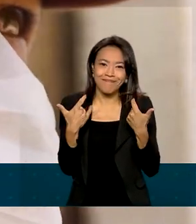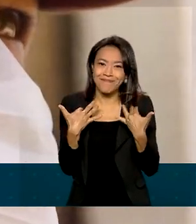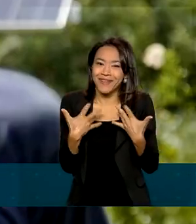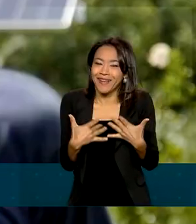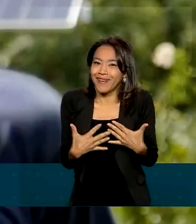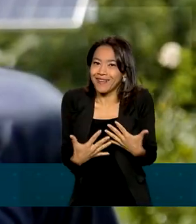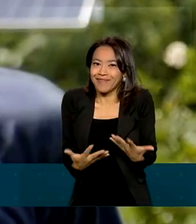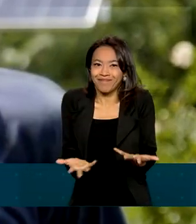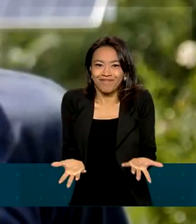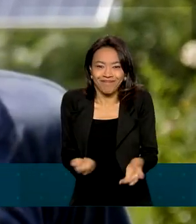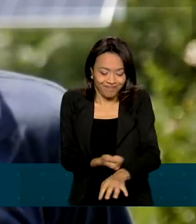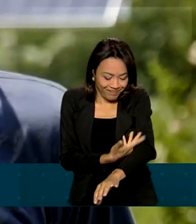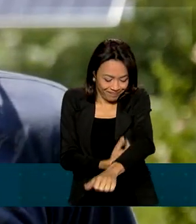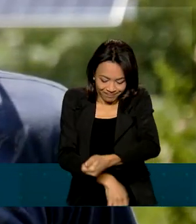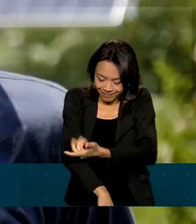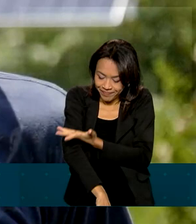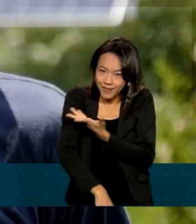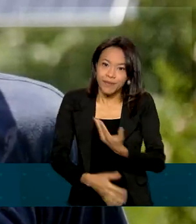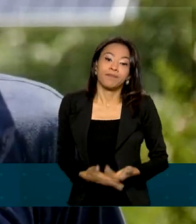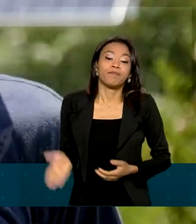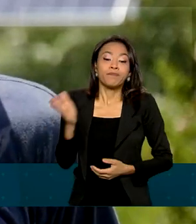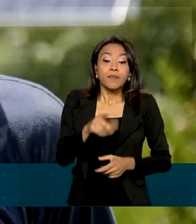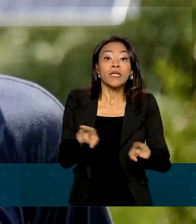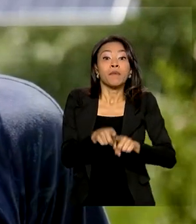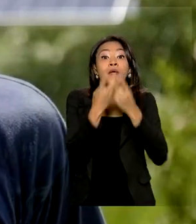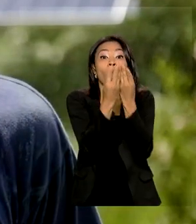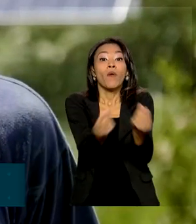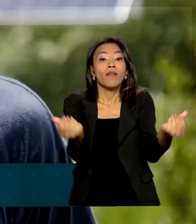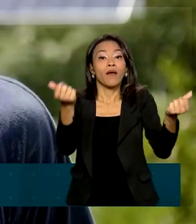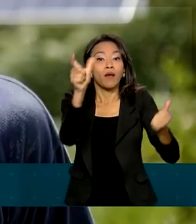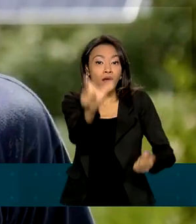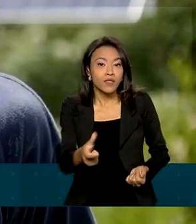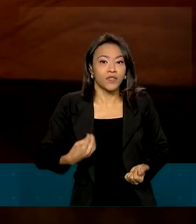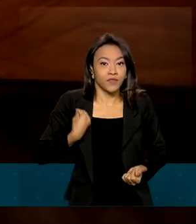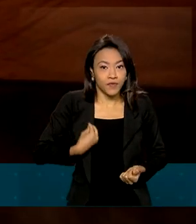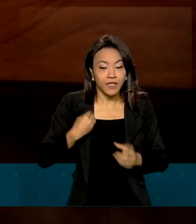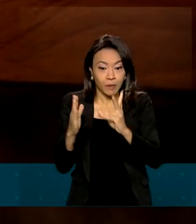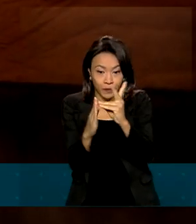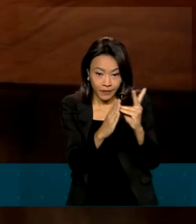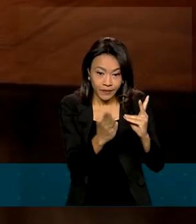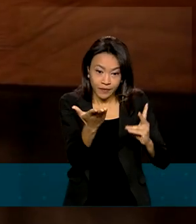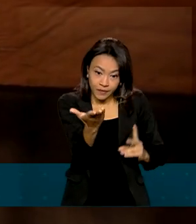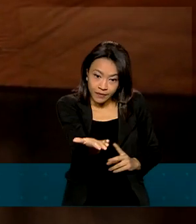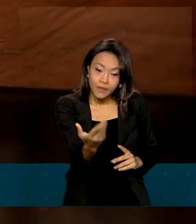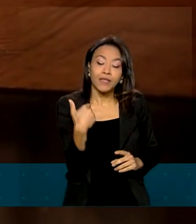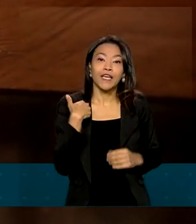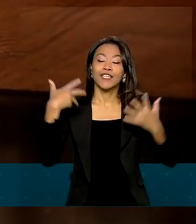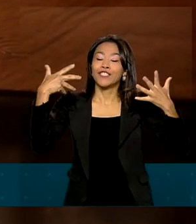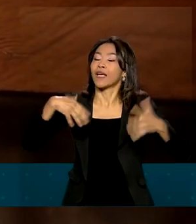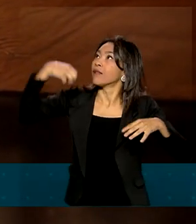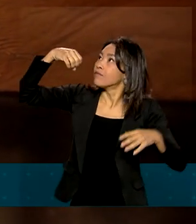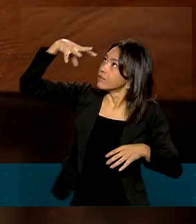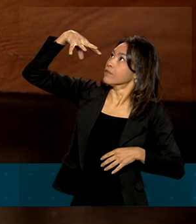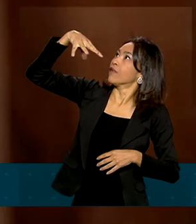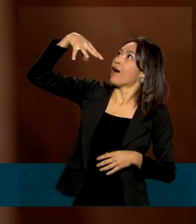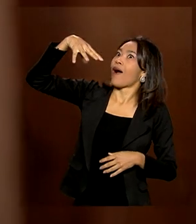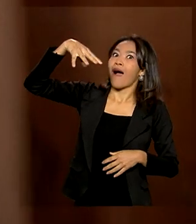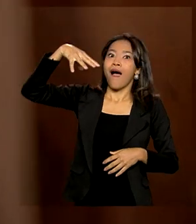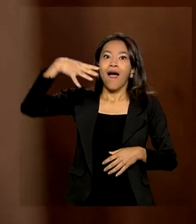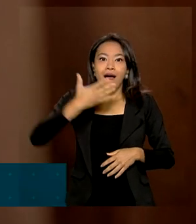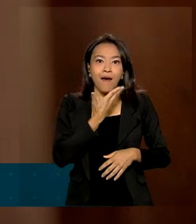fico até sem palavras falar mais qualidade de vida também para o cacique Osvaldo que acredita que a chegada da energia